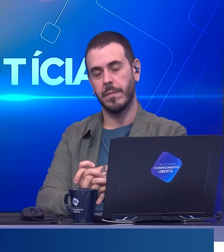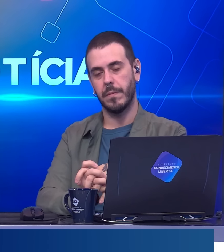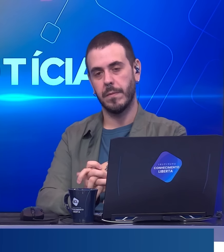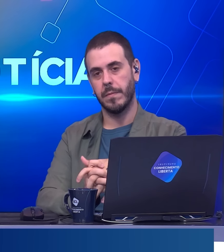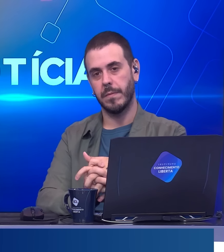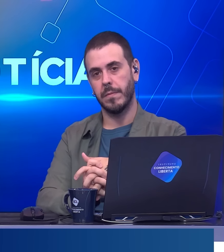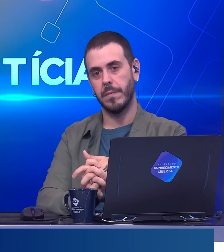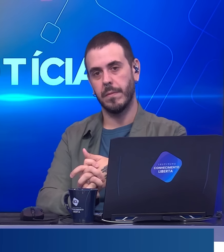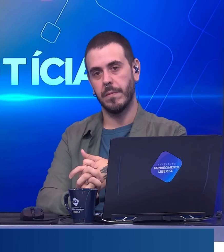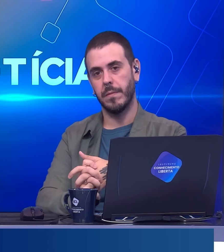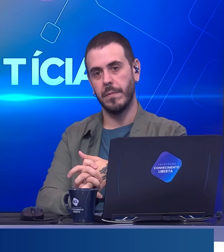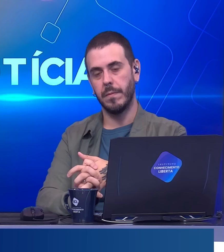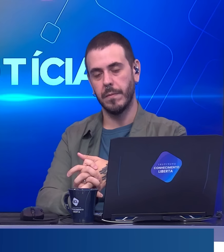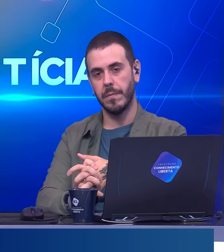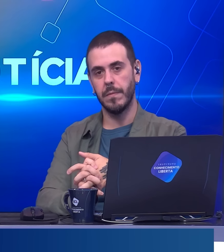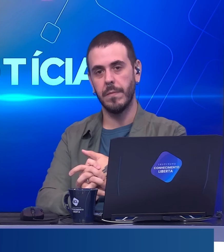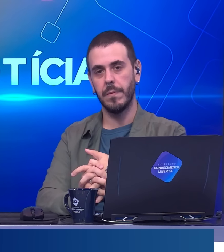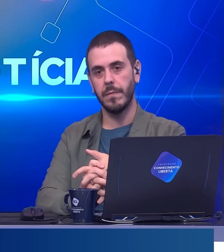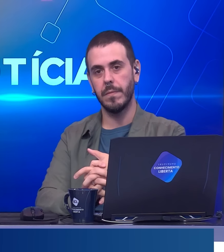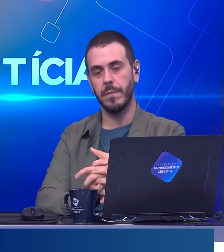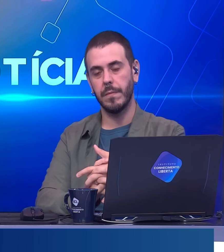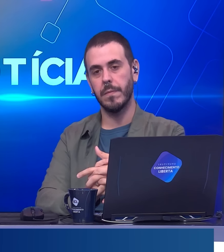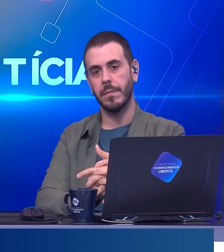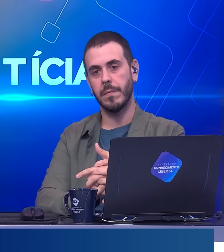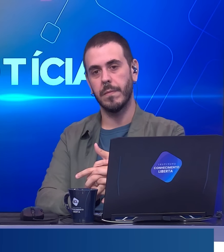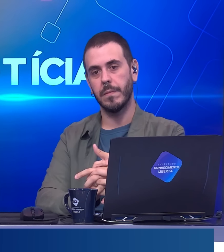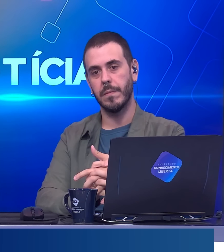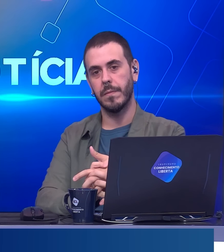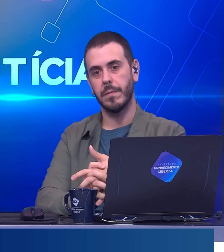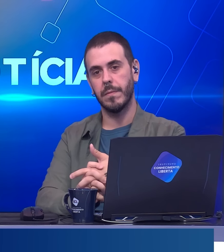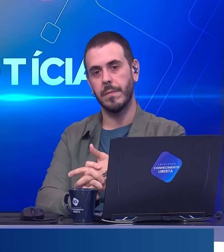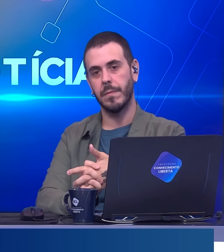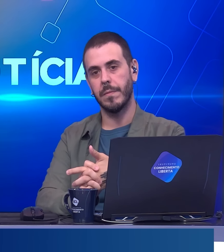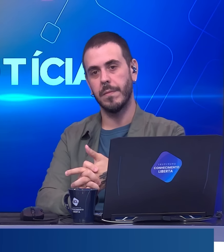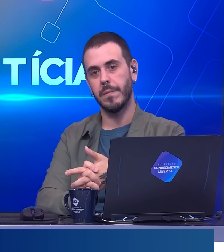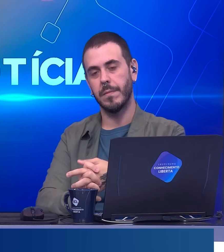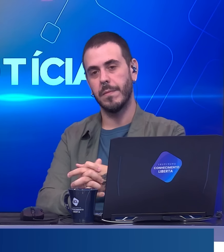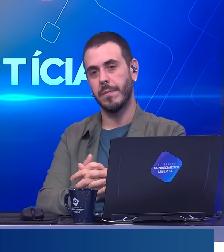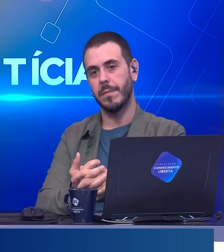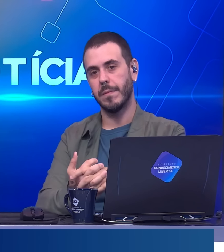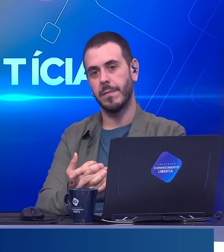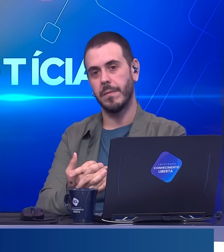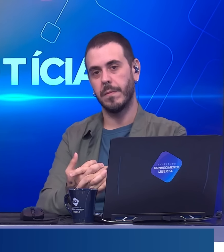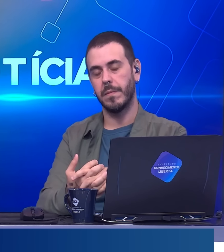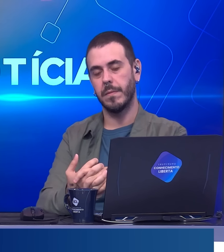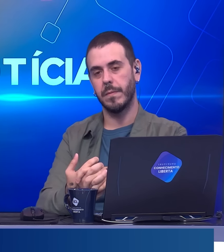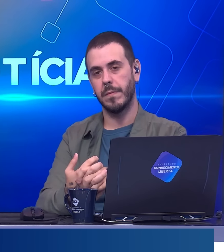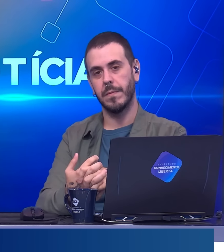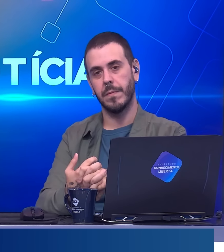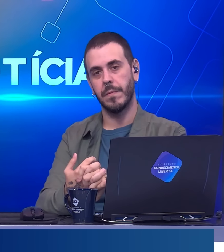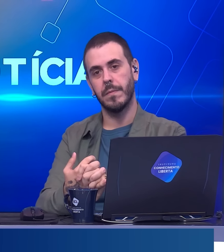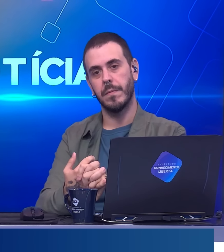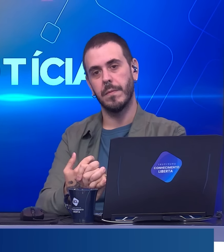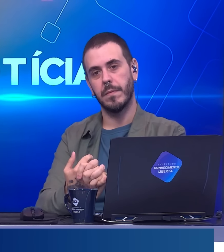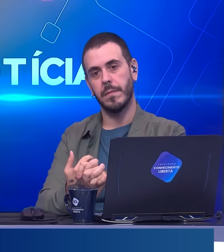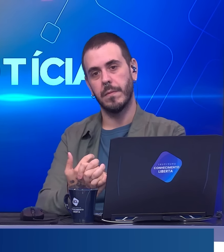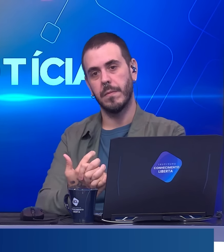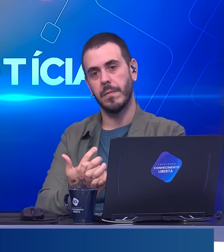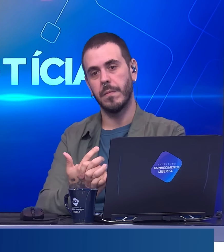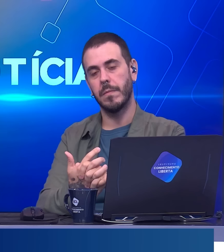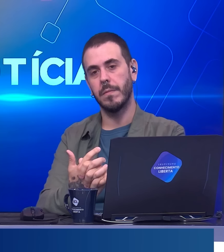prefeito Ricardo Nunes, prometeu ir à justiça contra o que chamou de propaganda eleitoral antecipada e ministros do Tribunal Superior